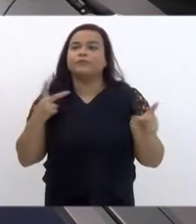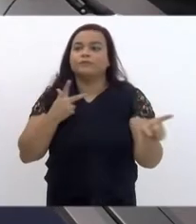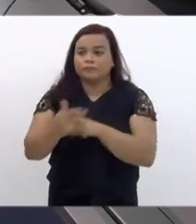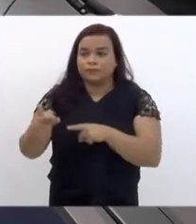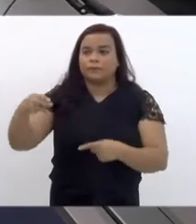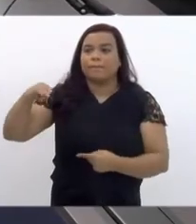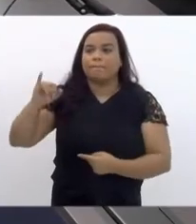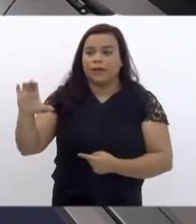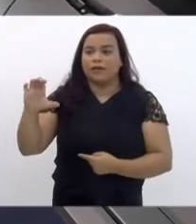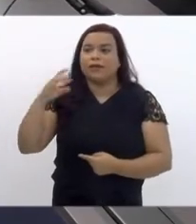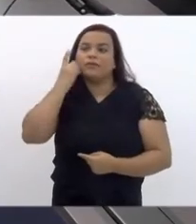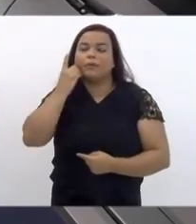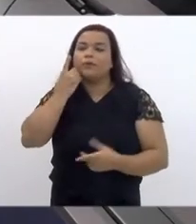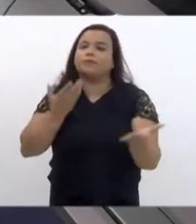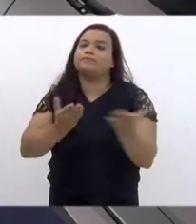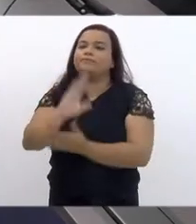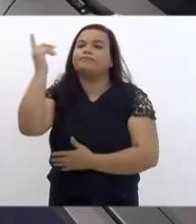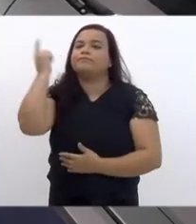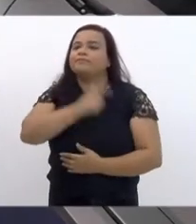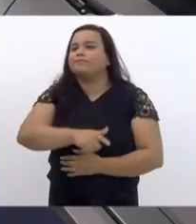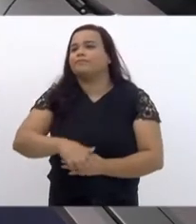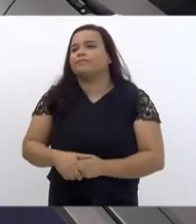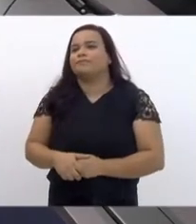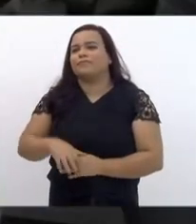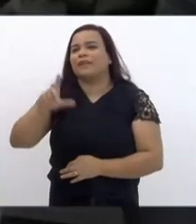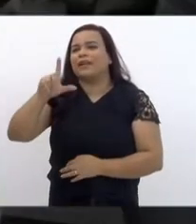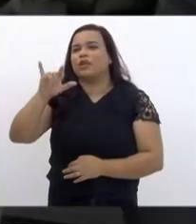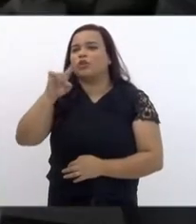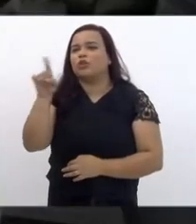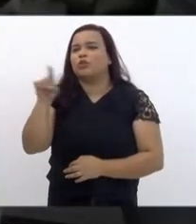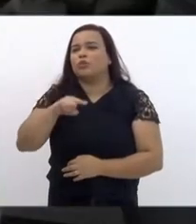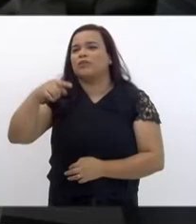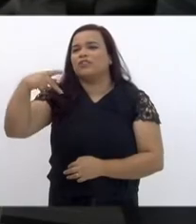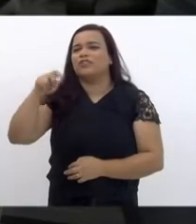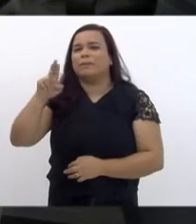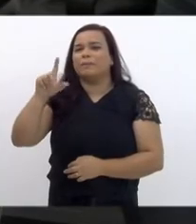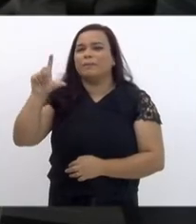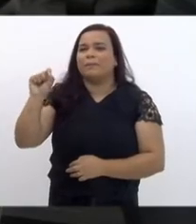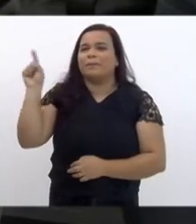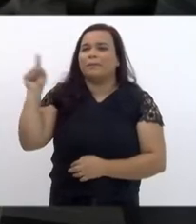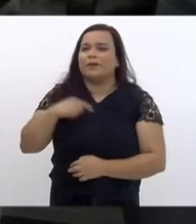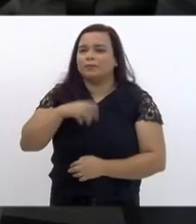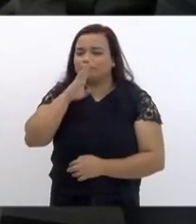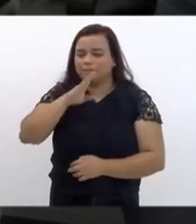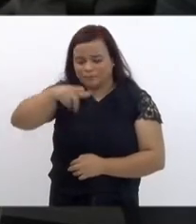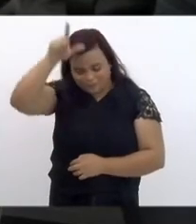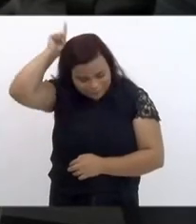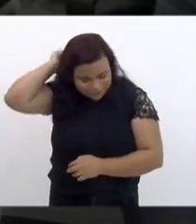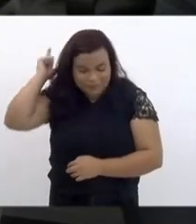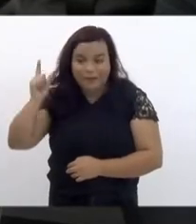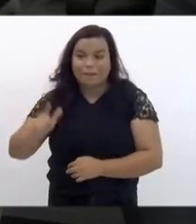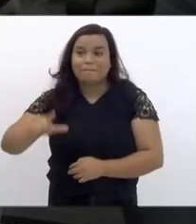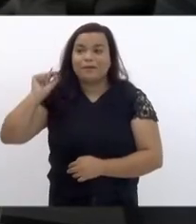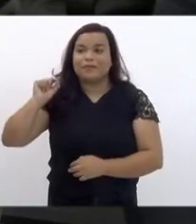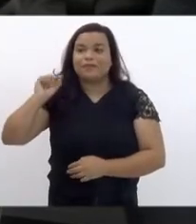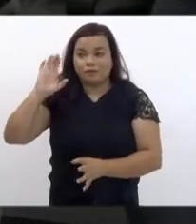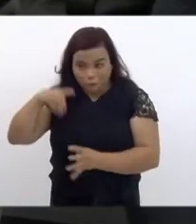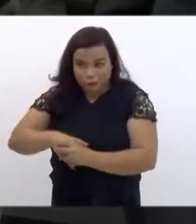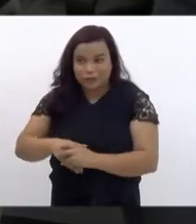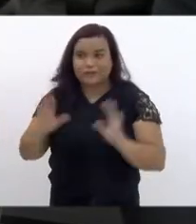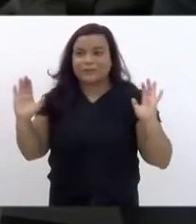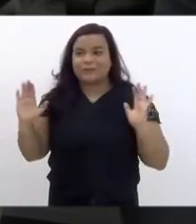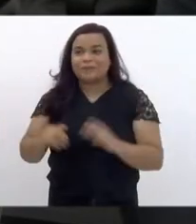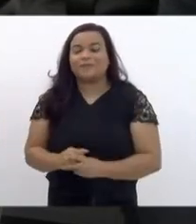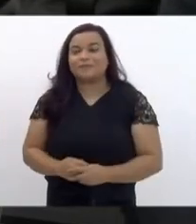Mink. Aprovado. Deputado Luiz Paulo ficou inquieto ali para dar o voto divergente, mas ele preferiu votar com o voto divergente. É isso